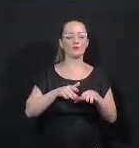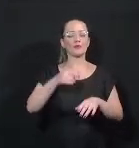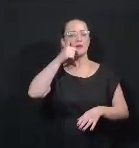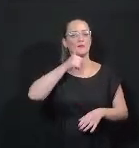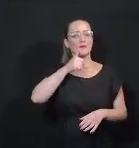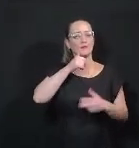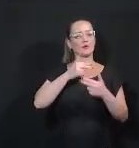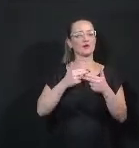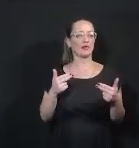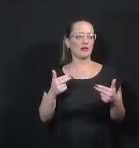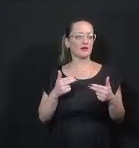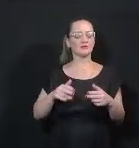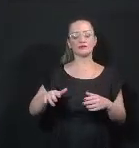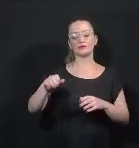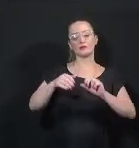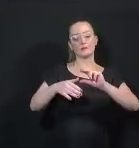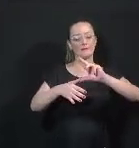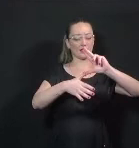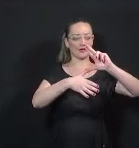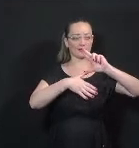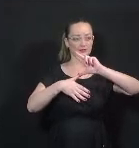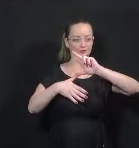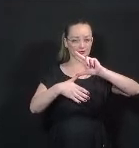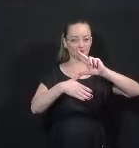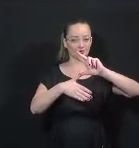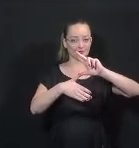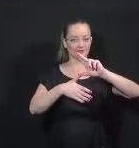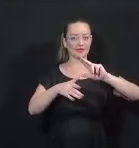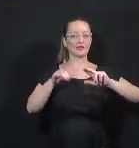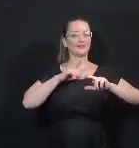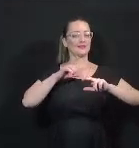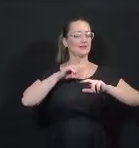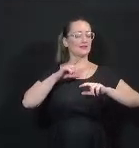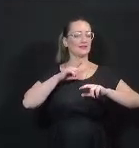de toda a América Latina. A América Latina teve